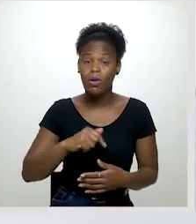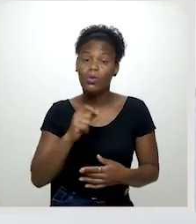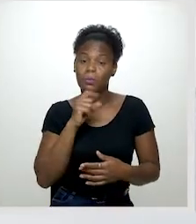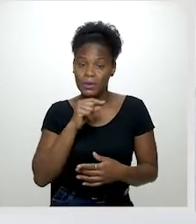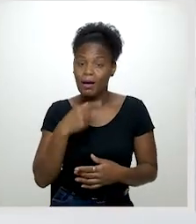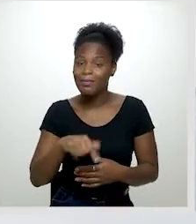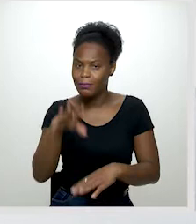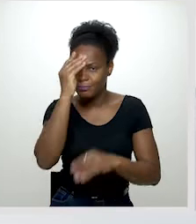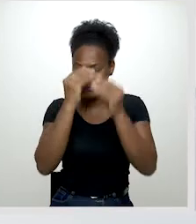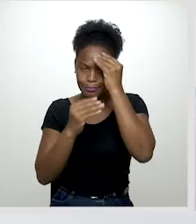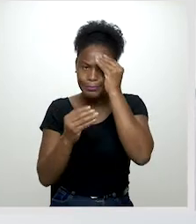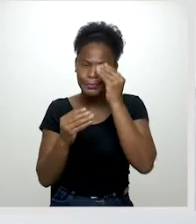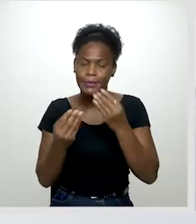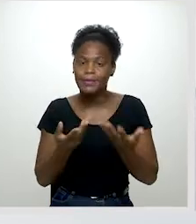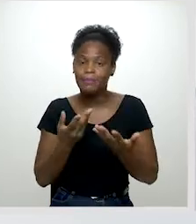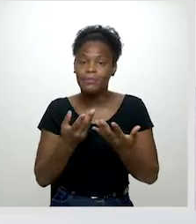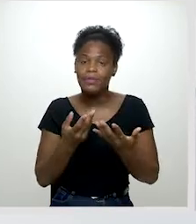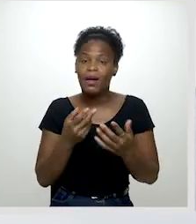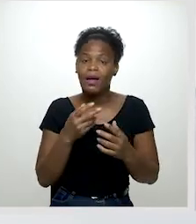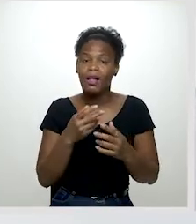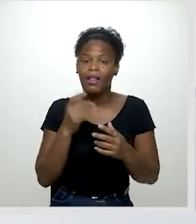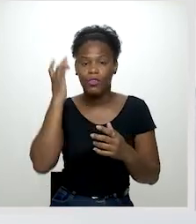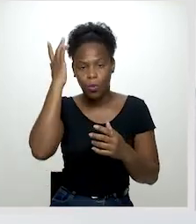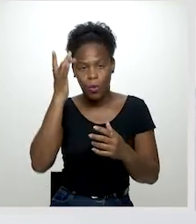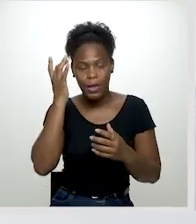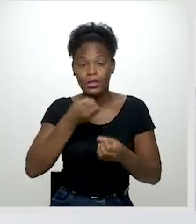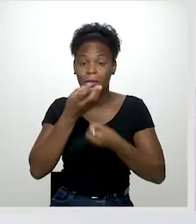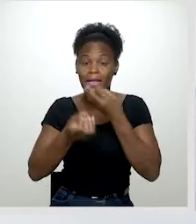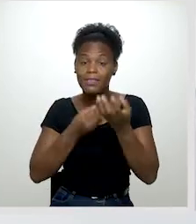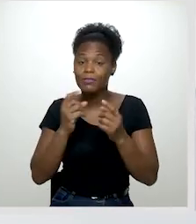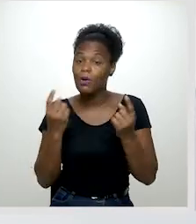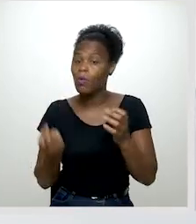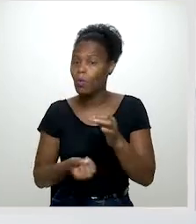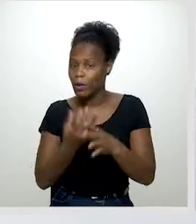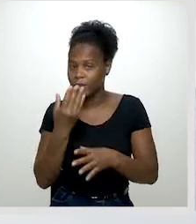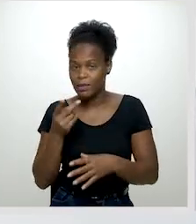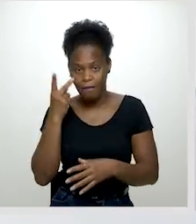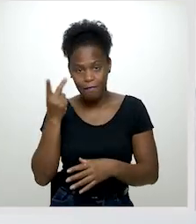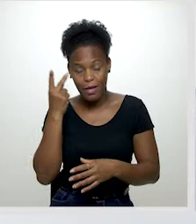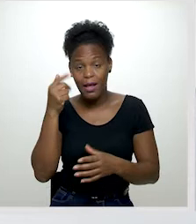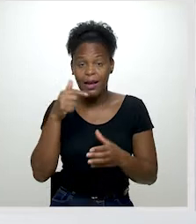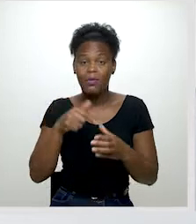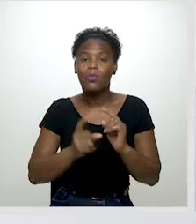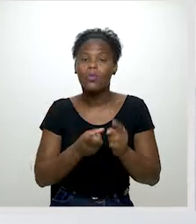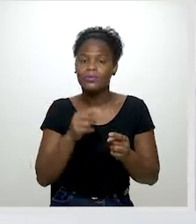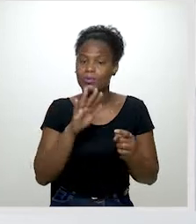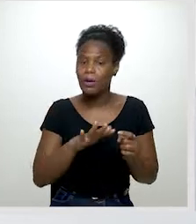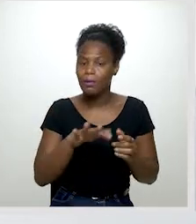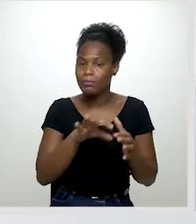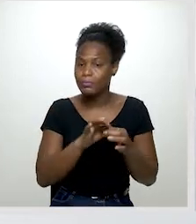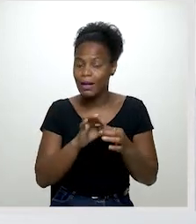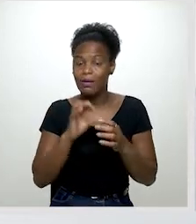ou tivemos a oportunidade de aprender, as teorias explicativas sobre a origem da vida, no que